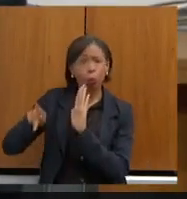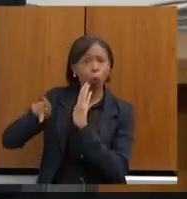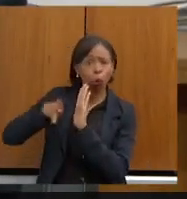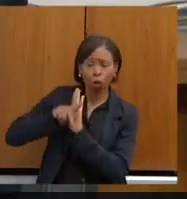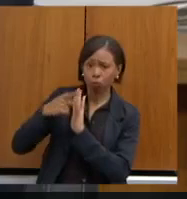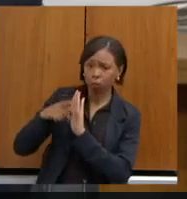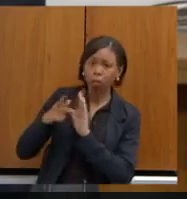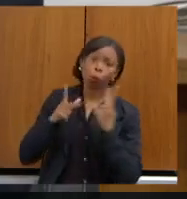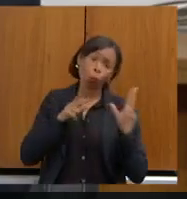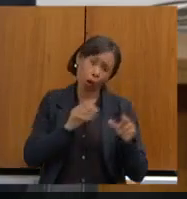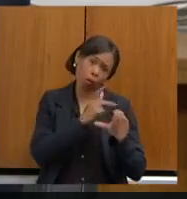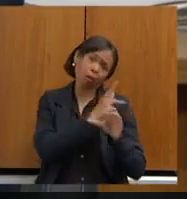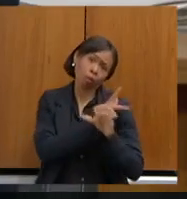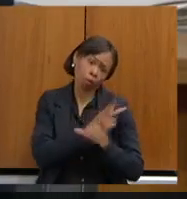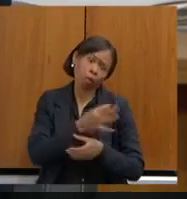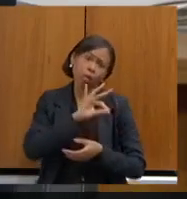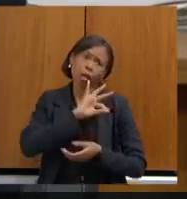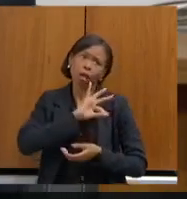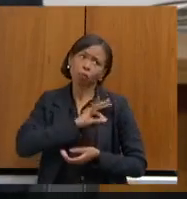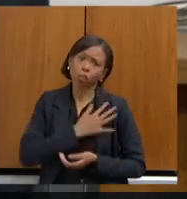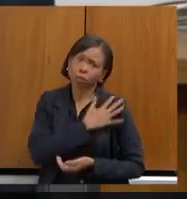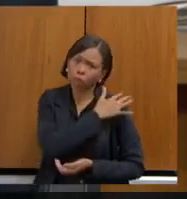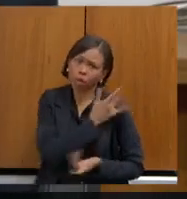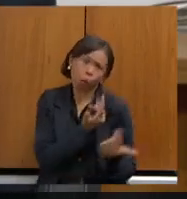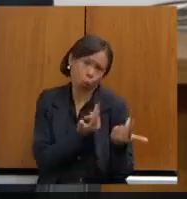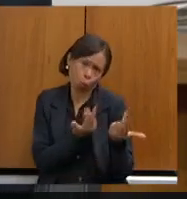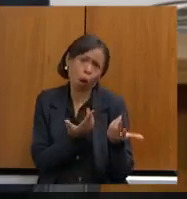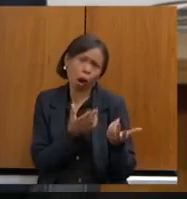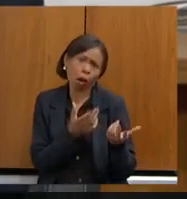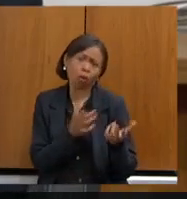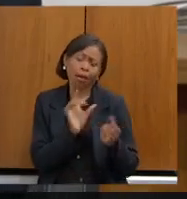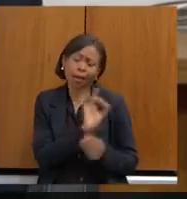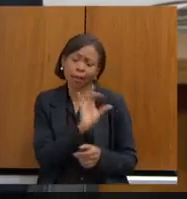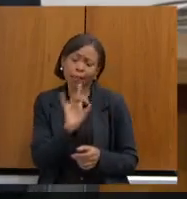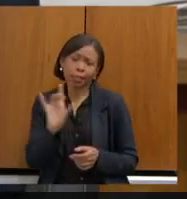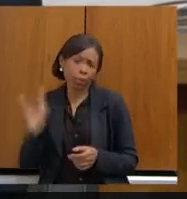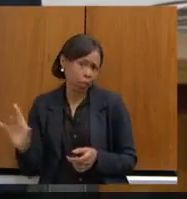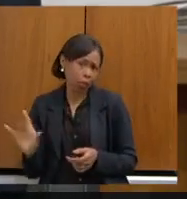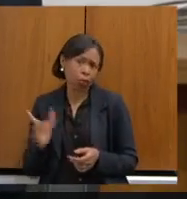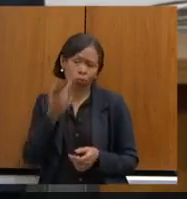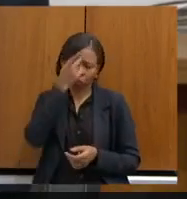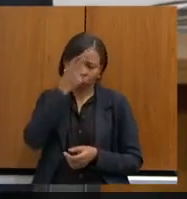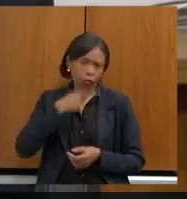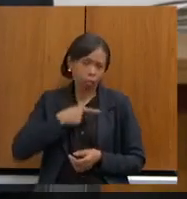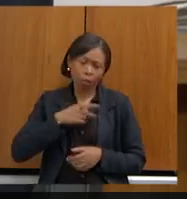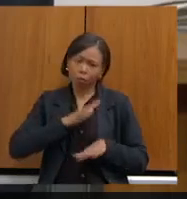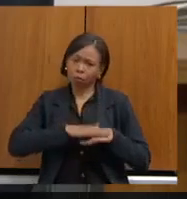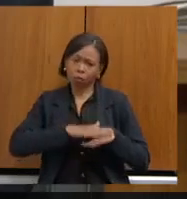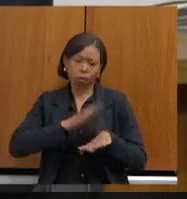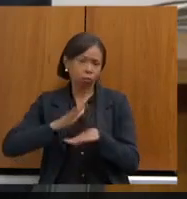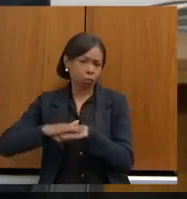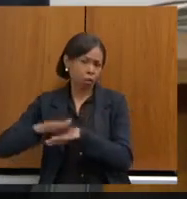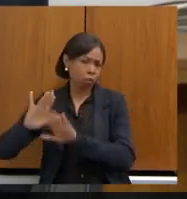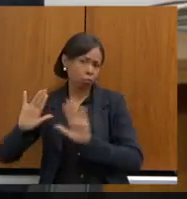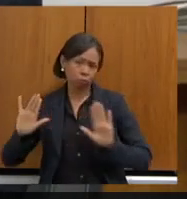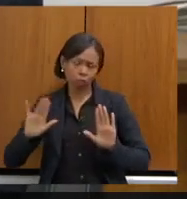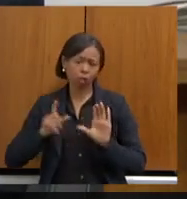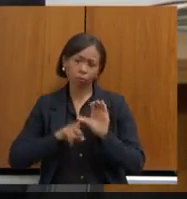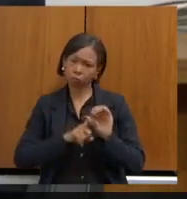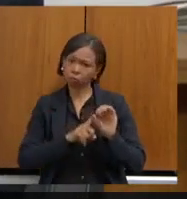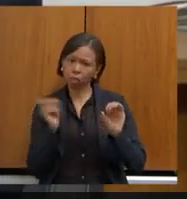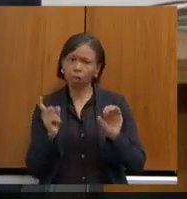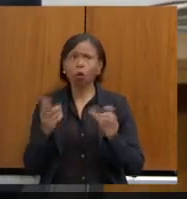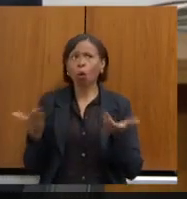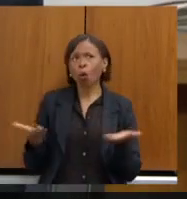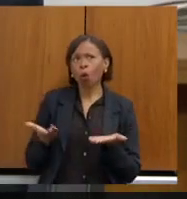chefe de polícia penal o a designação que eles quiserem então precisa de um ajuste o outro porque por exemplo hoje tem